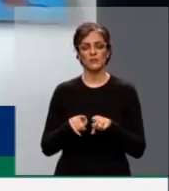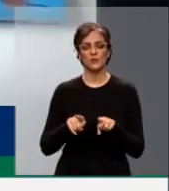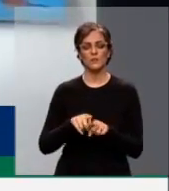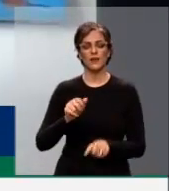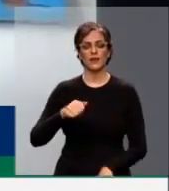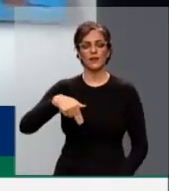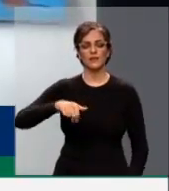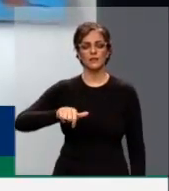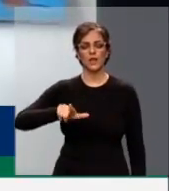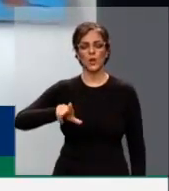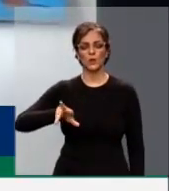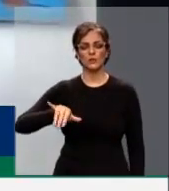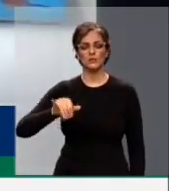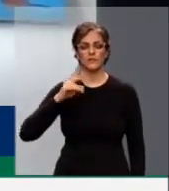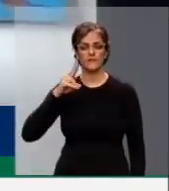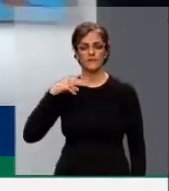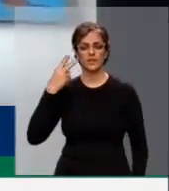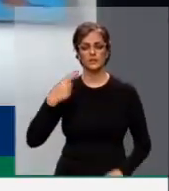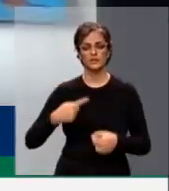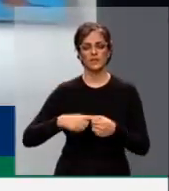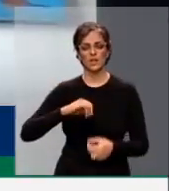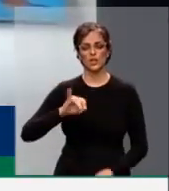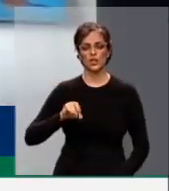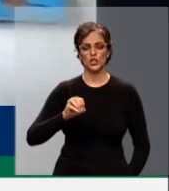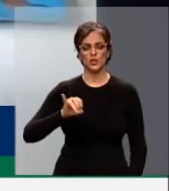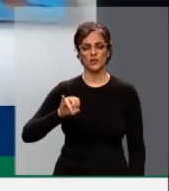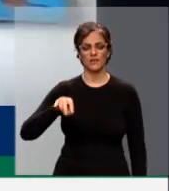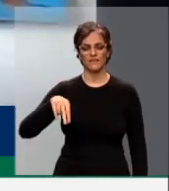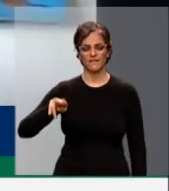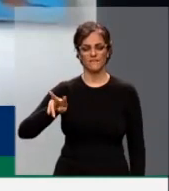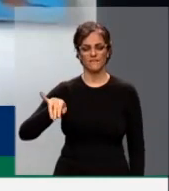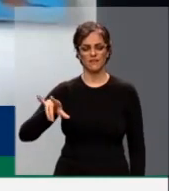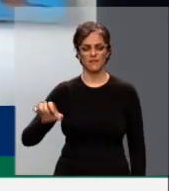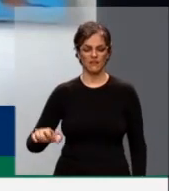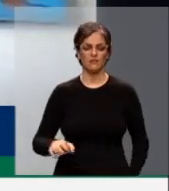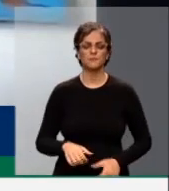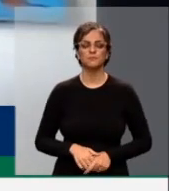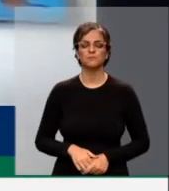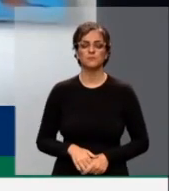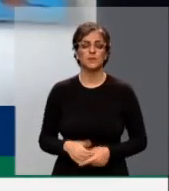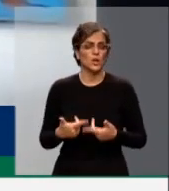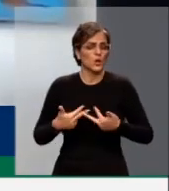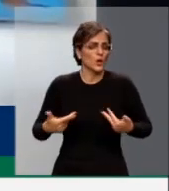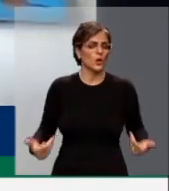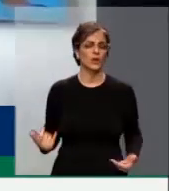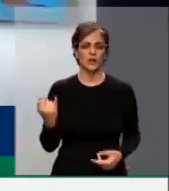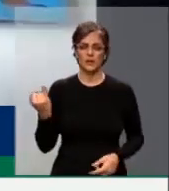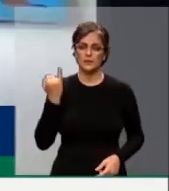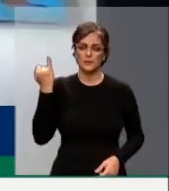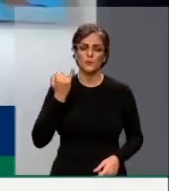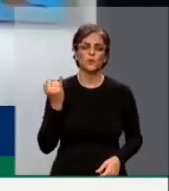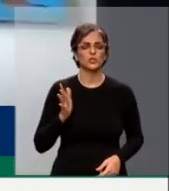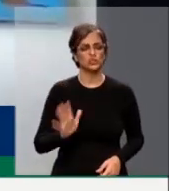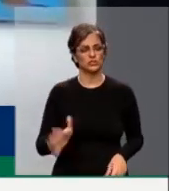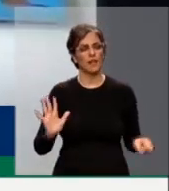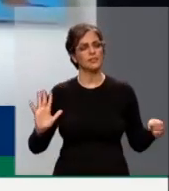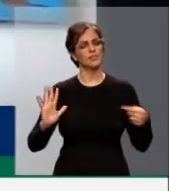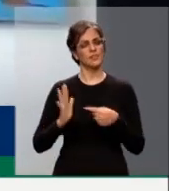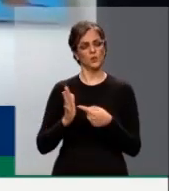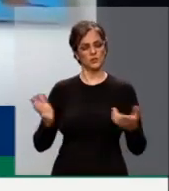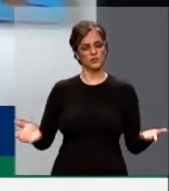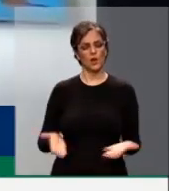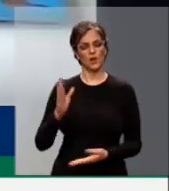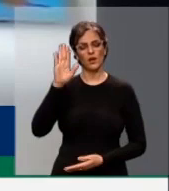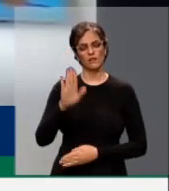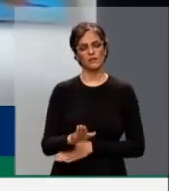Lúcia, vereadora em Joinville, e falar de questões importantes, já denunciando aqui nesta tarde